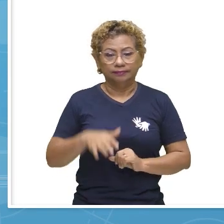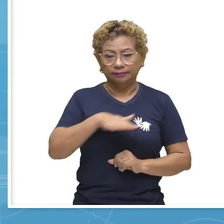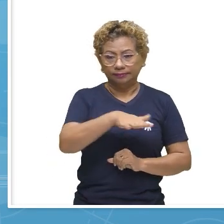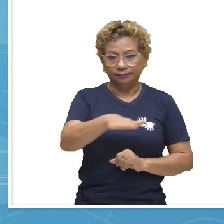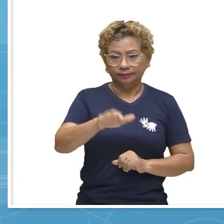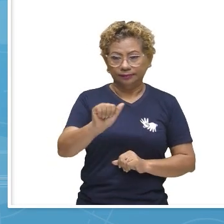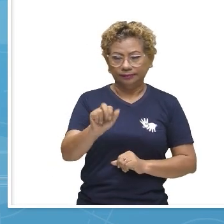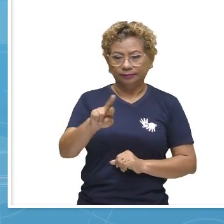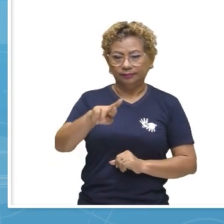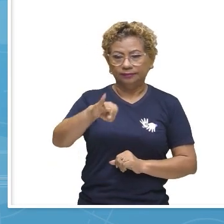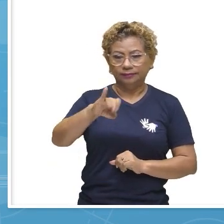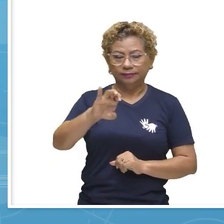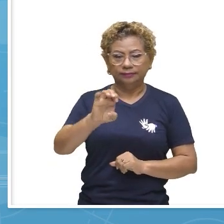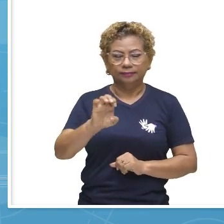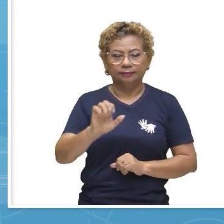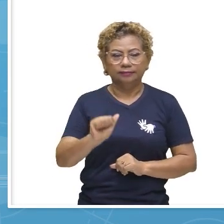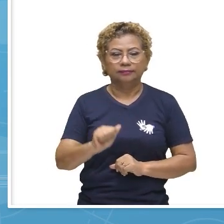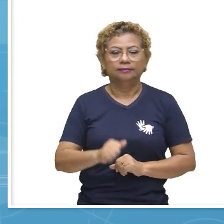área